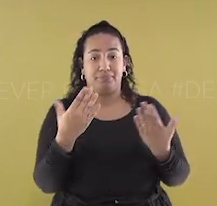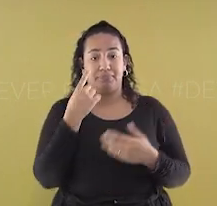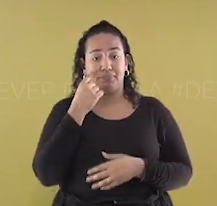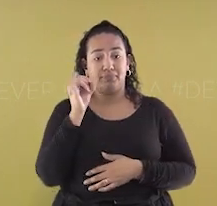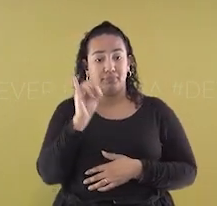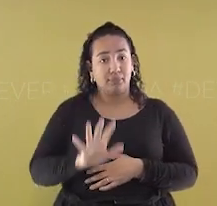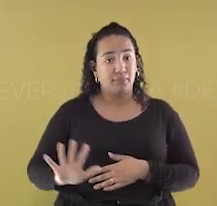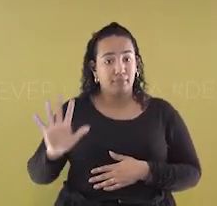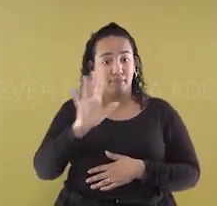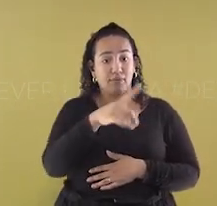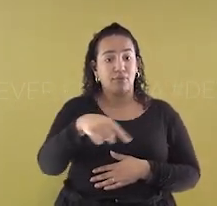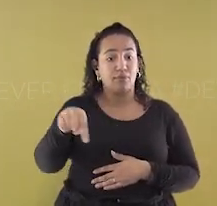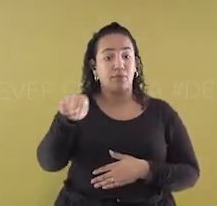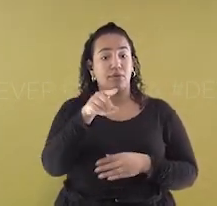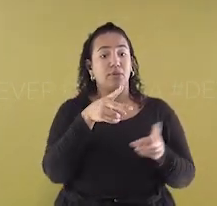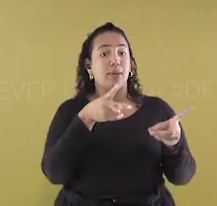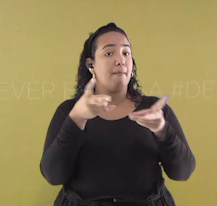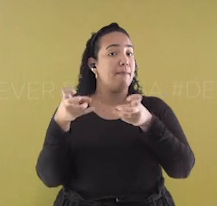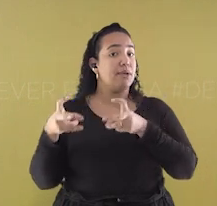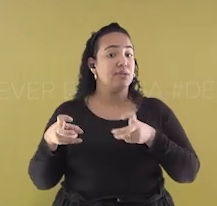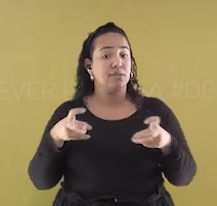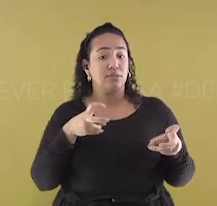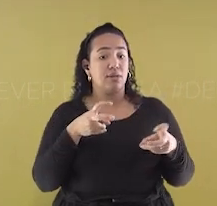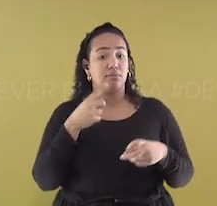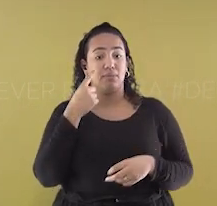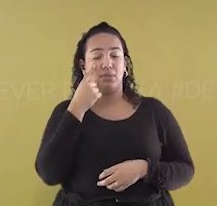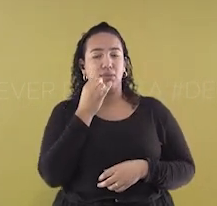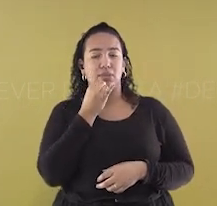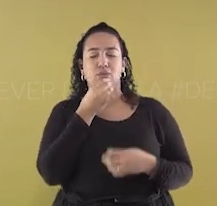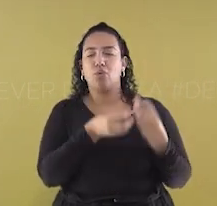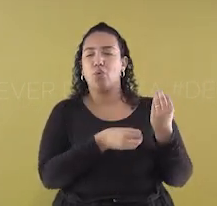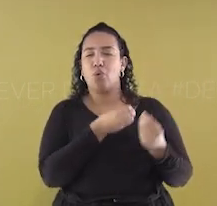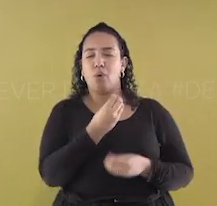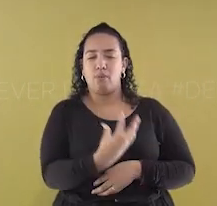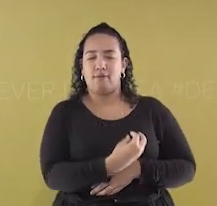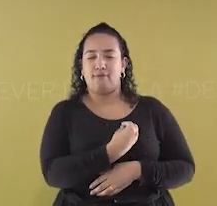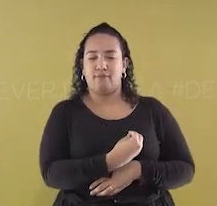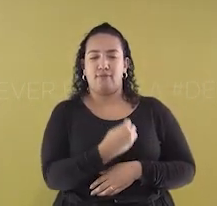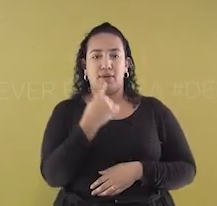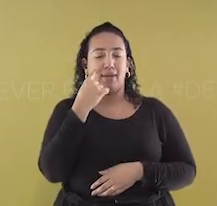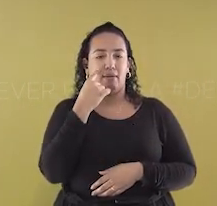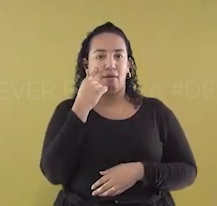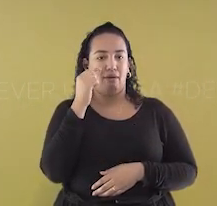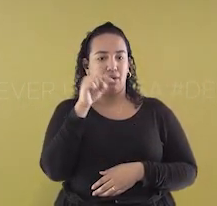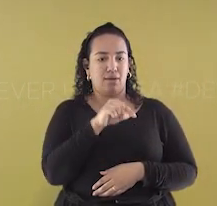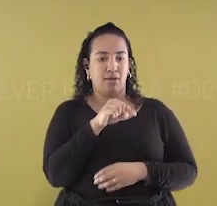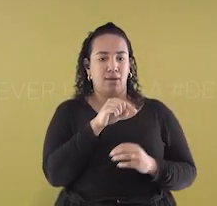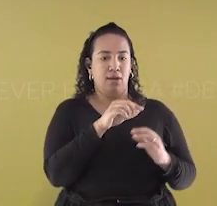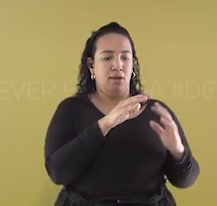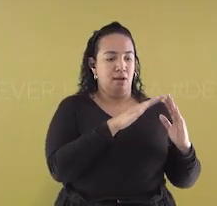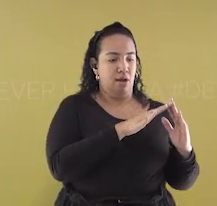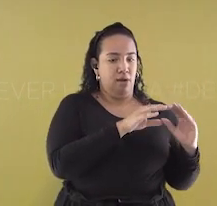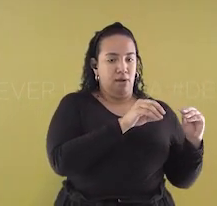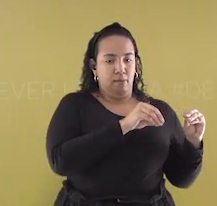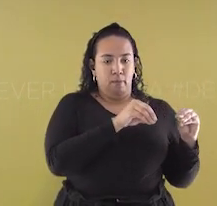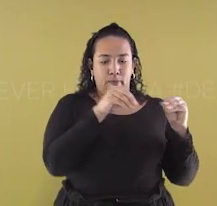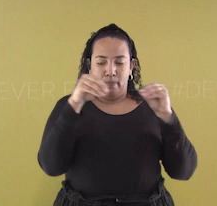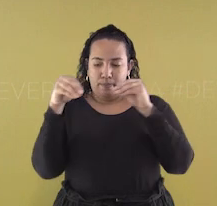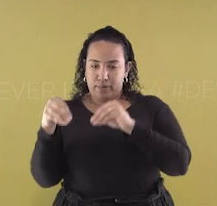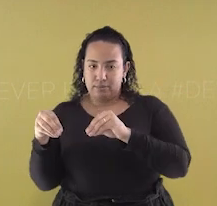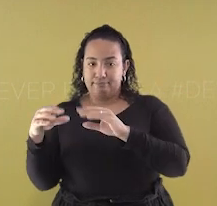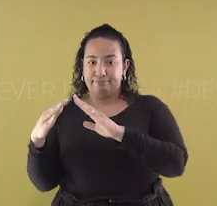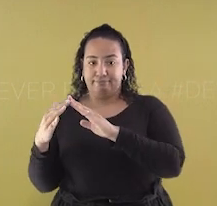imagem aqui, vocês podem perceber como era mais ou menos a vida de um nômade. Ele saía de um lugar para o outro e fazia sua